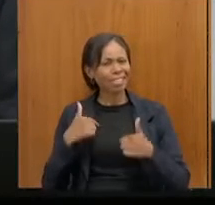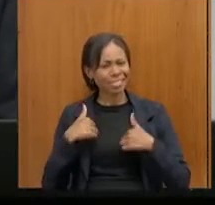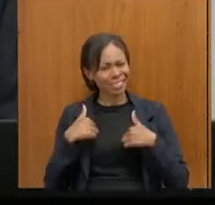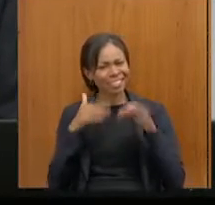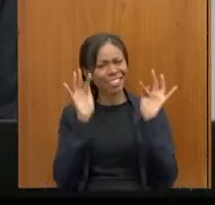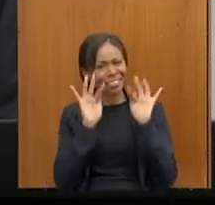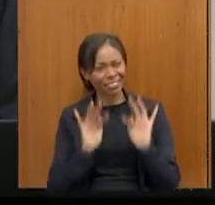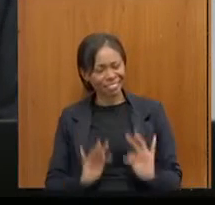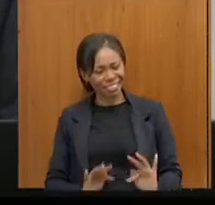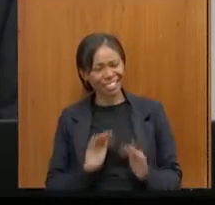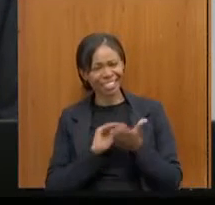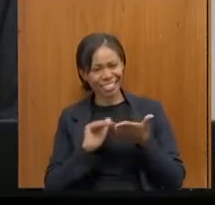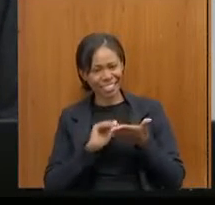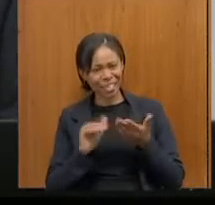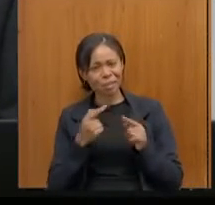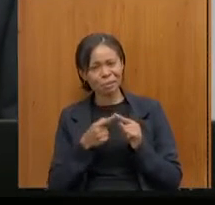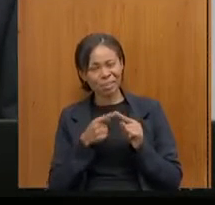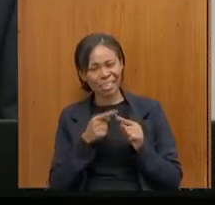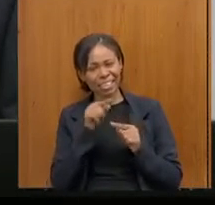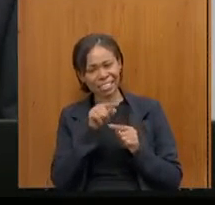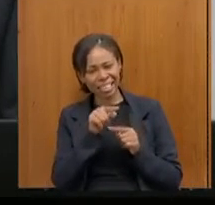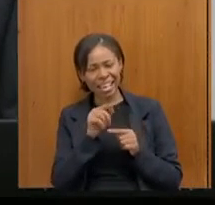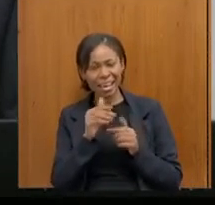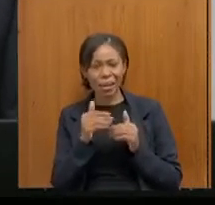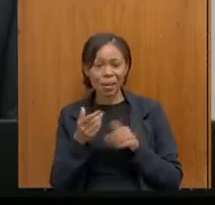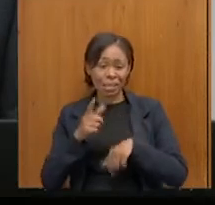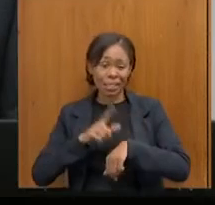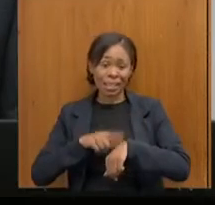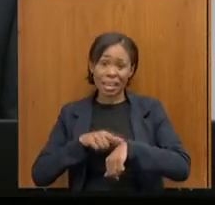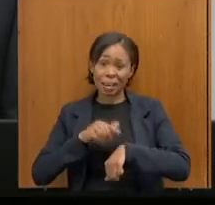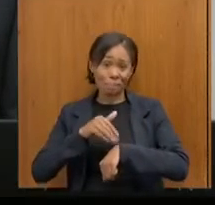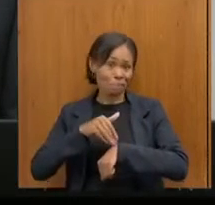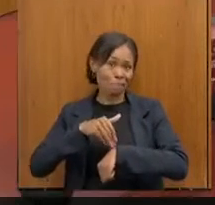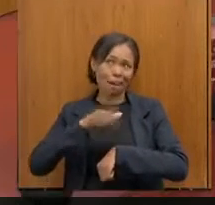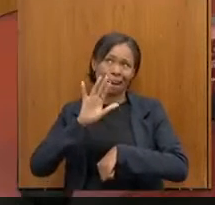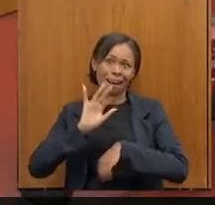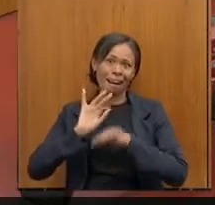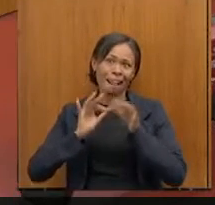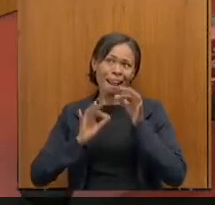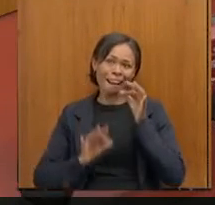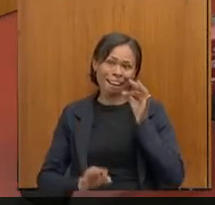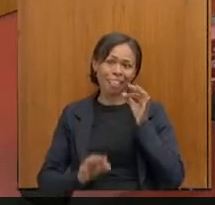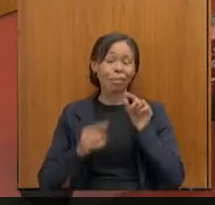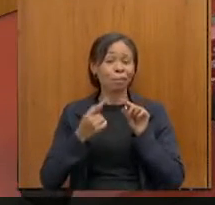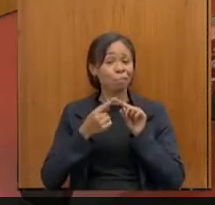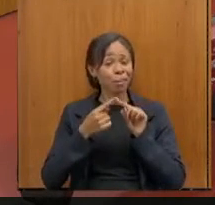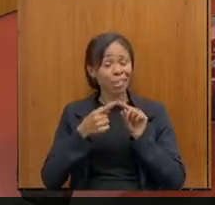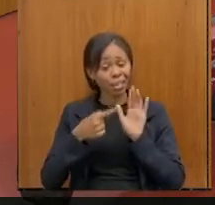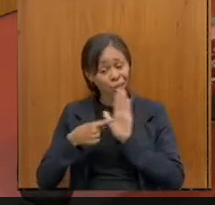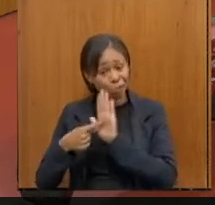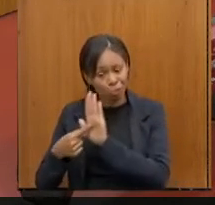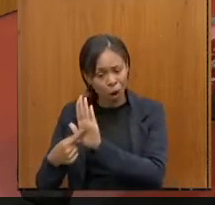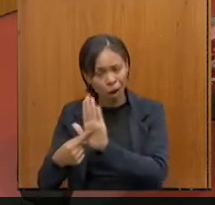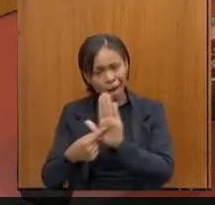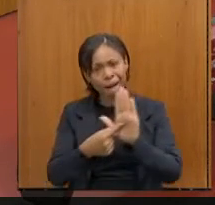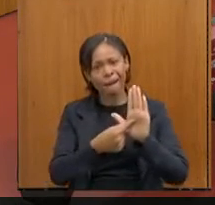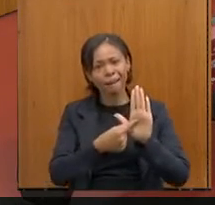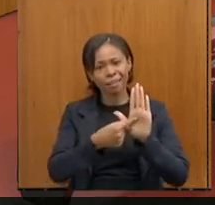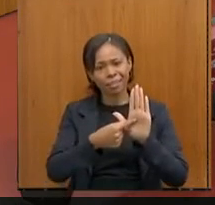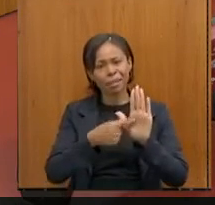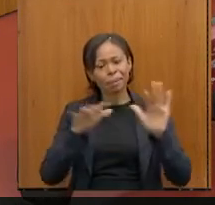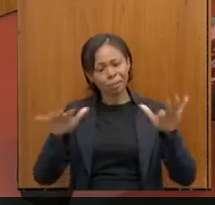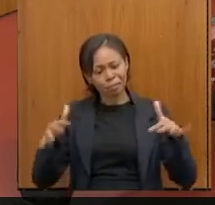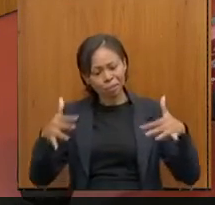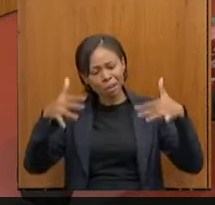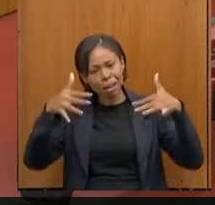quando ultrapassa os minutos concedidos significa também que tem algum apresentar para a sociedade então isso